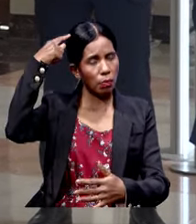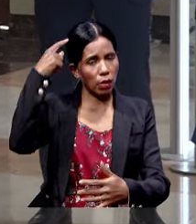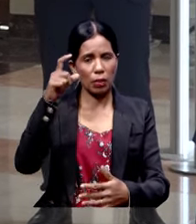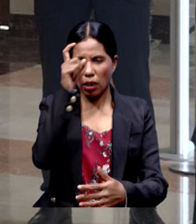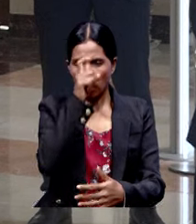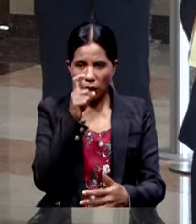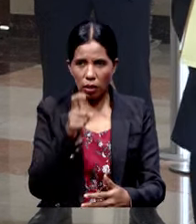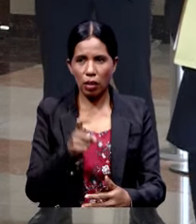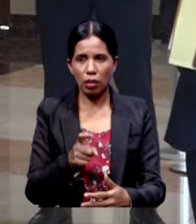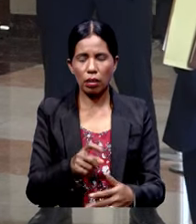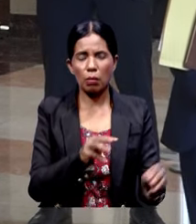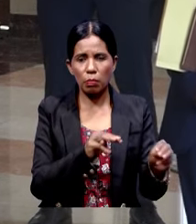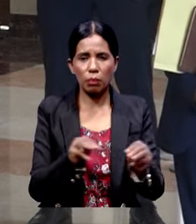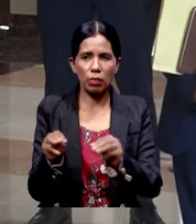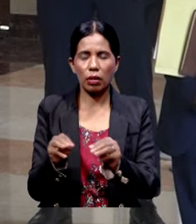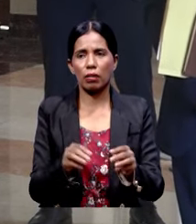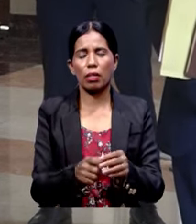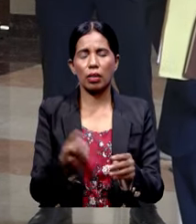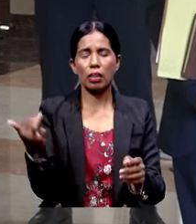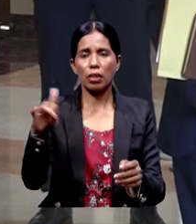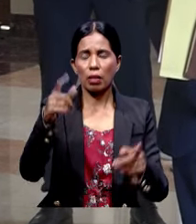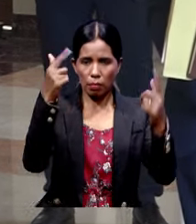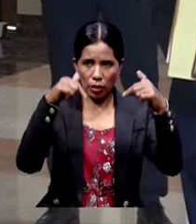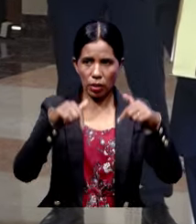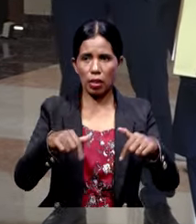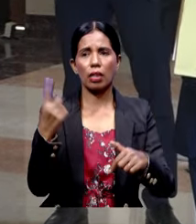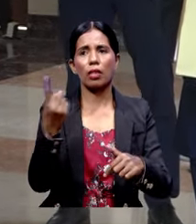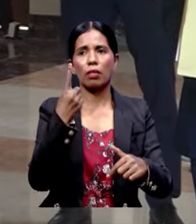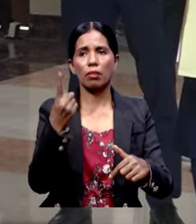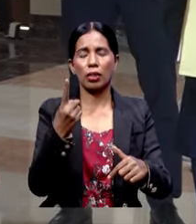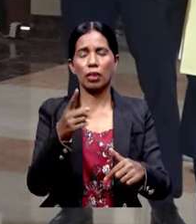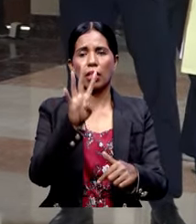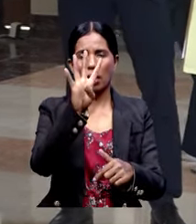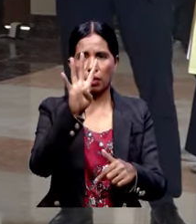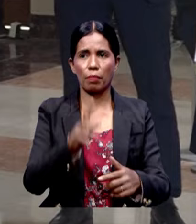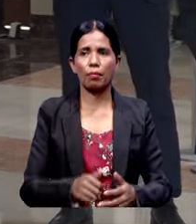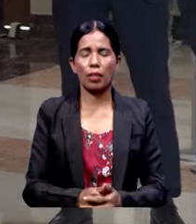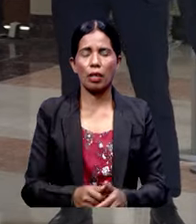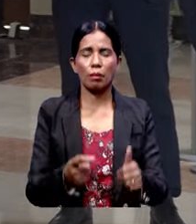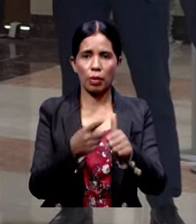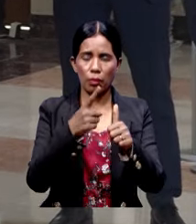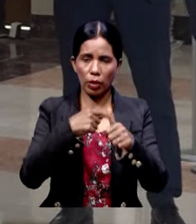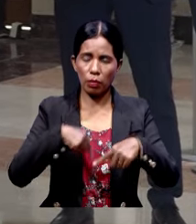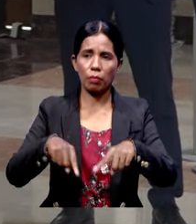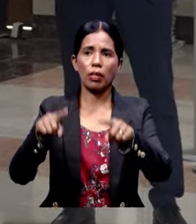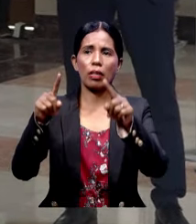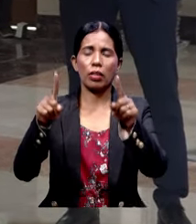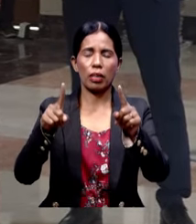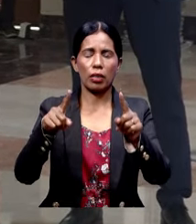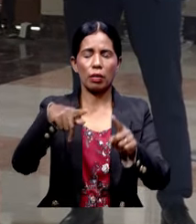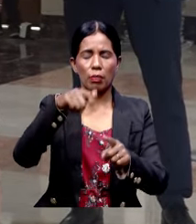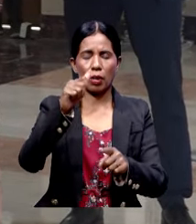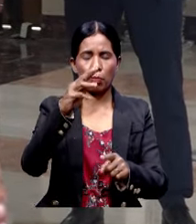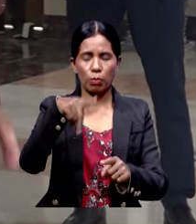BM, Boca, e nem mais nem, da Fatihat Keres, Bauluk, Papua Nova Guiné,